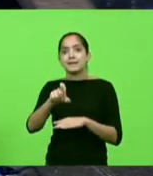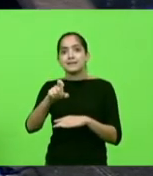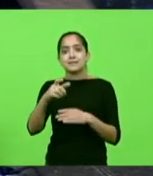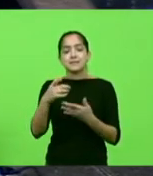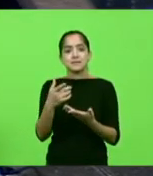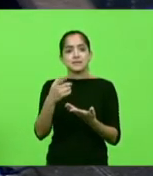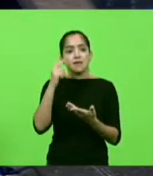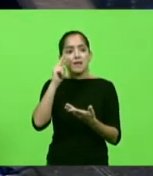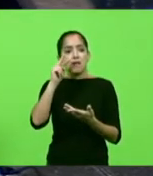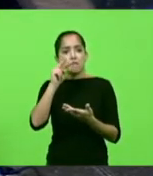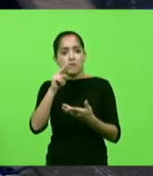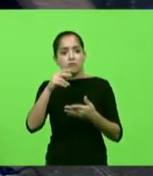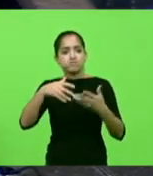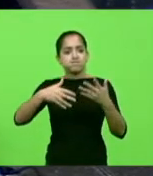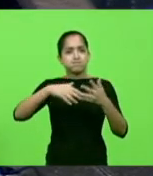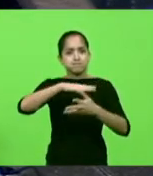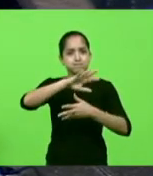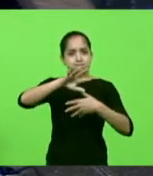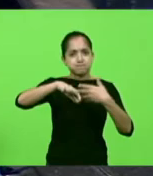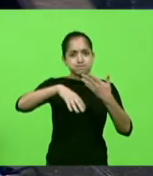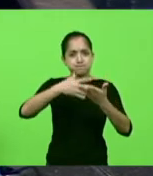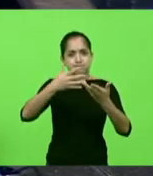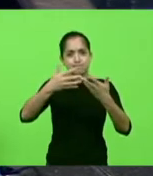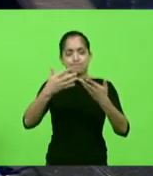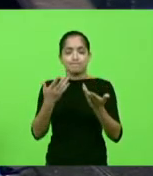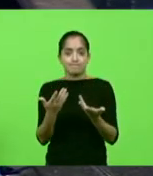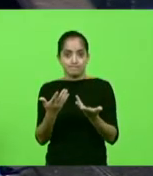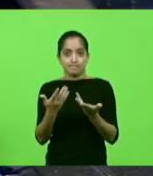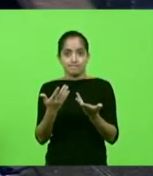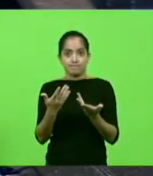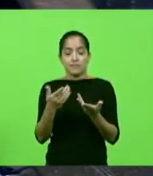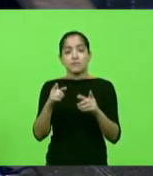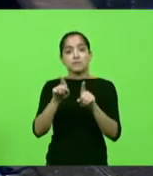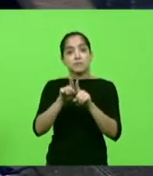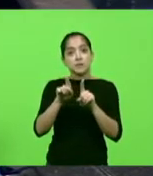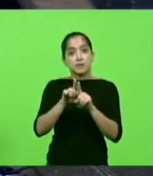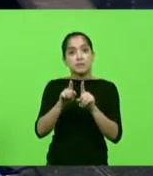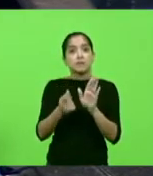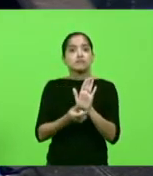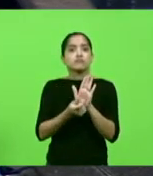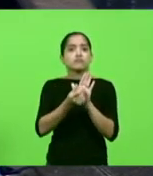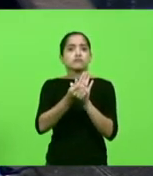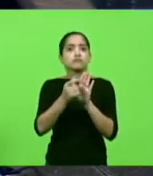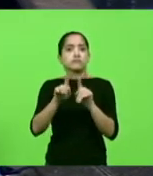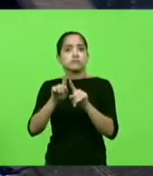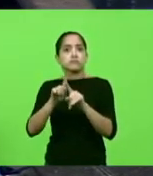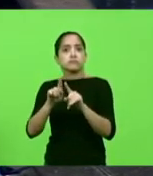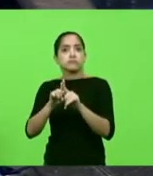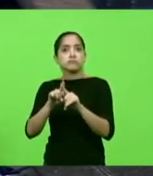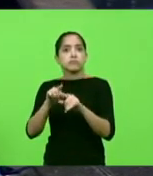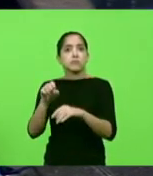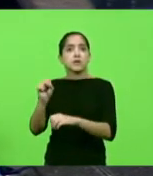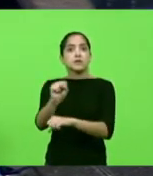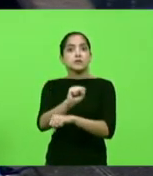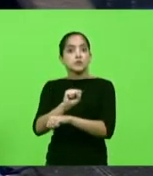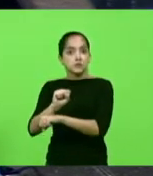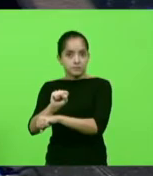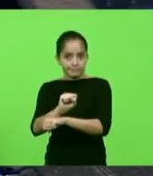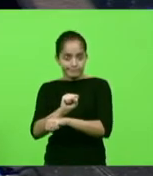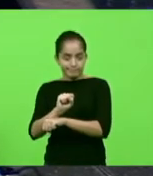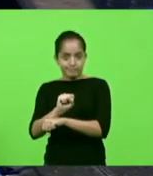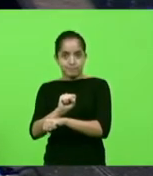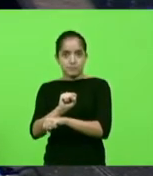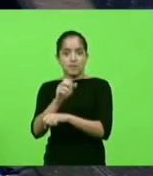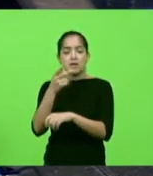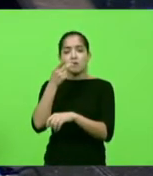o colapso do capitalismo, já ele previu o colapso do socialismo. E é impossível lembrar de